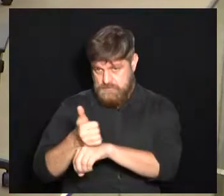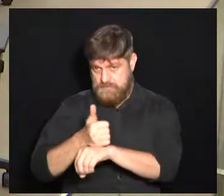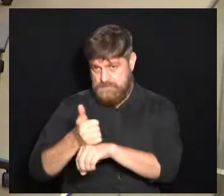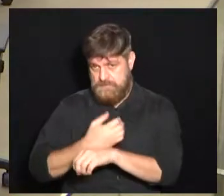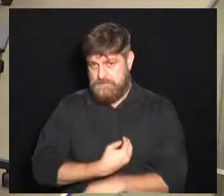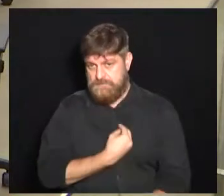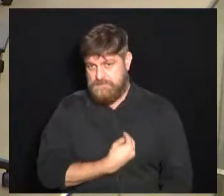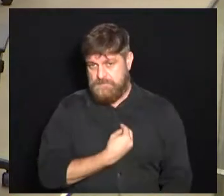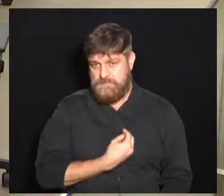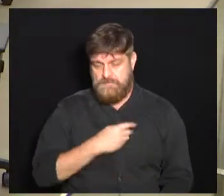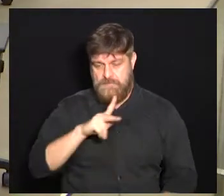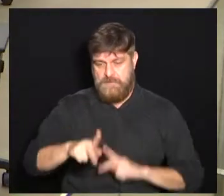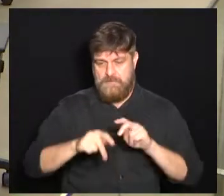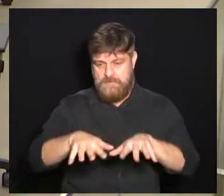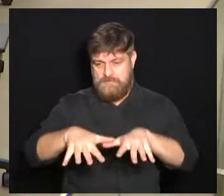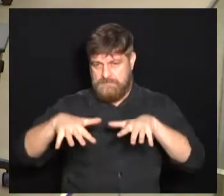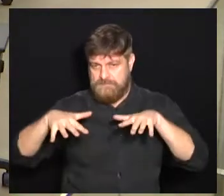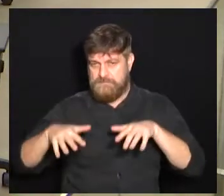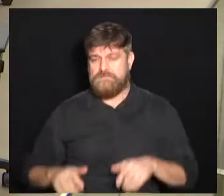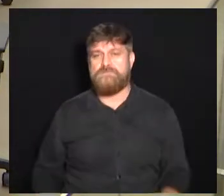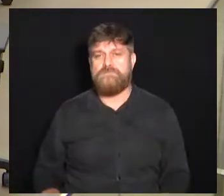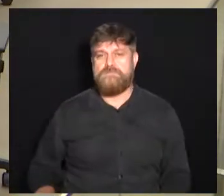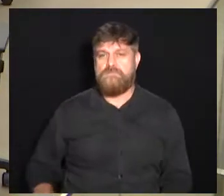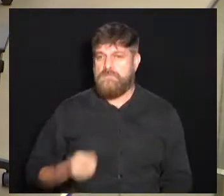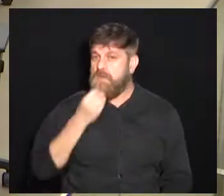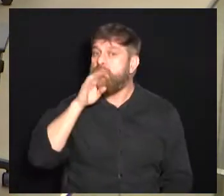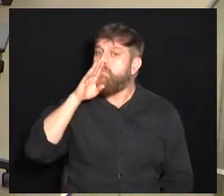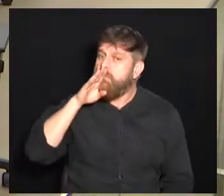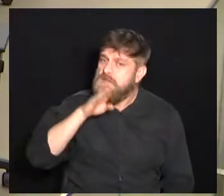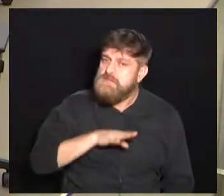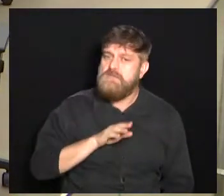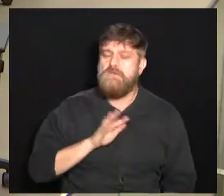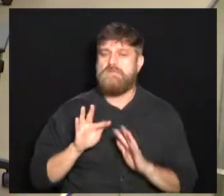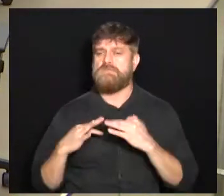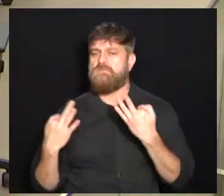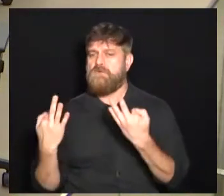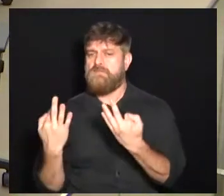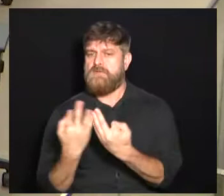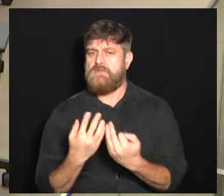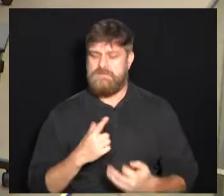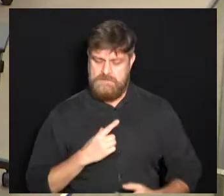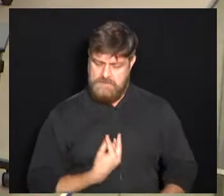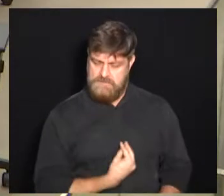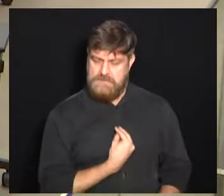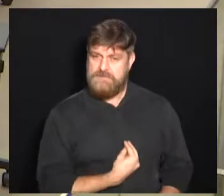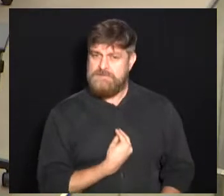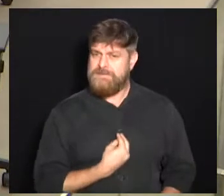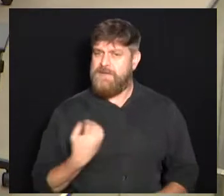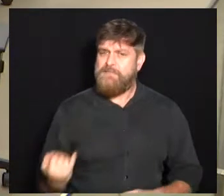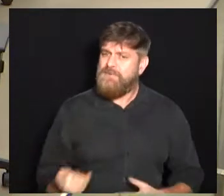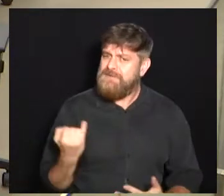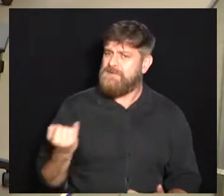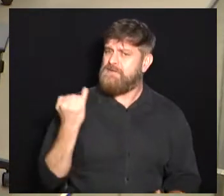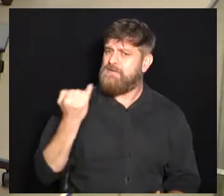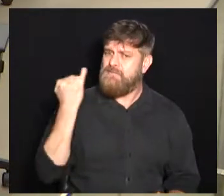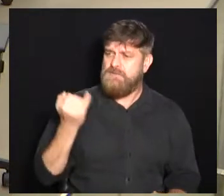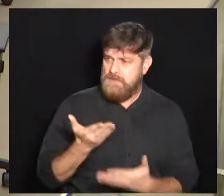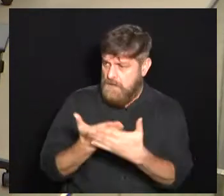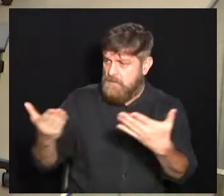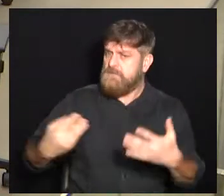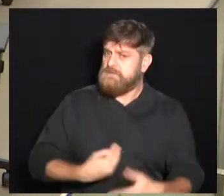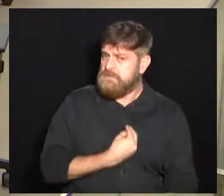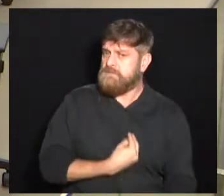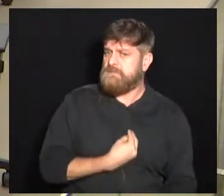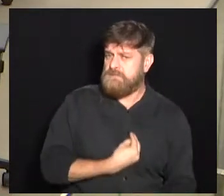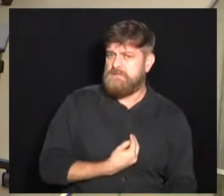tarde à população, os profissionais, aos familiares que estão aqui presentes. É muito importante a presença de vocês, né?